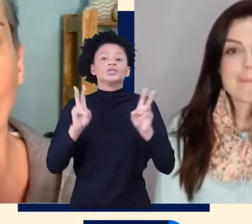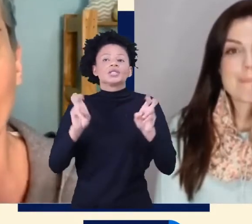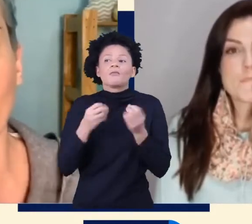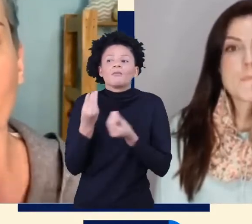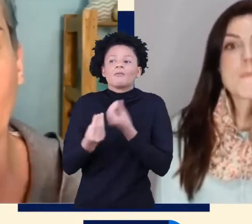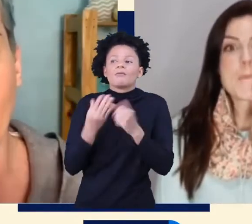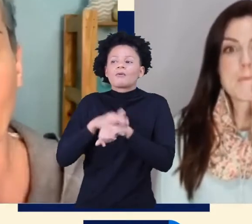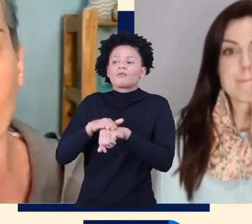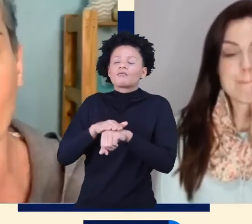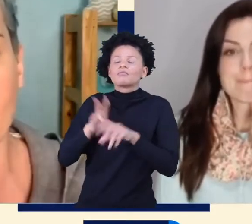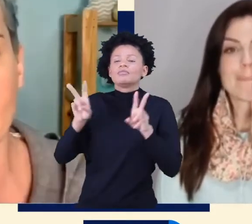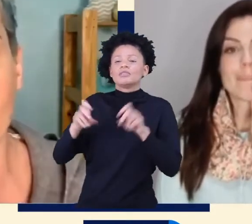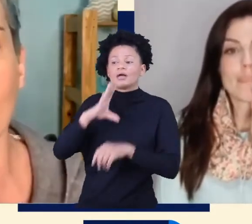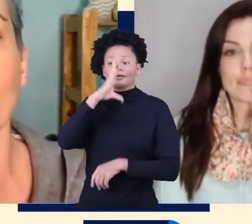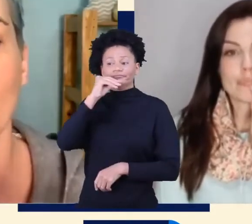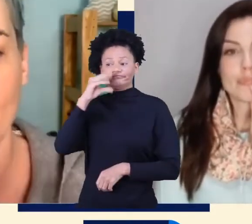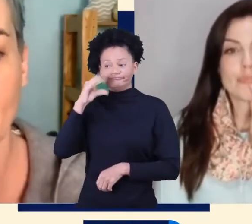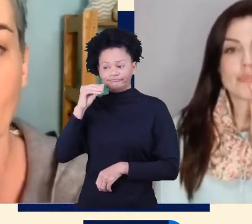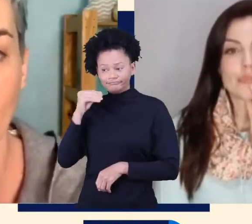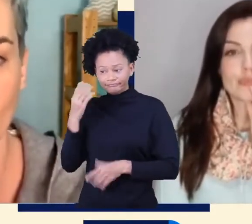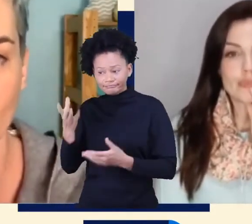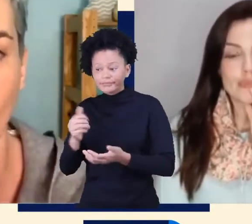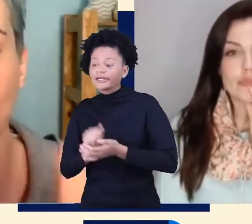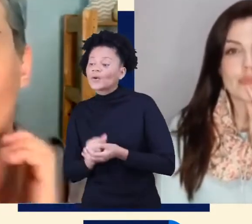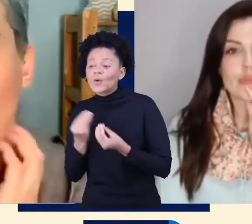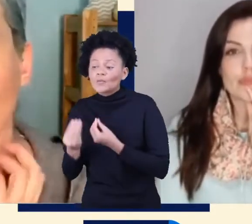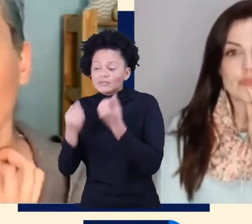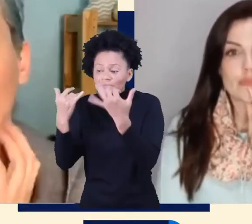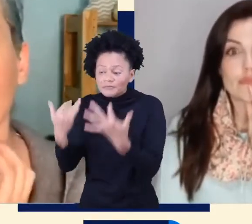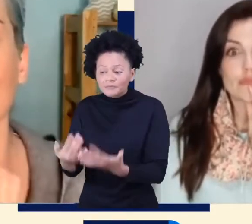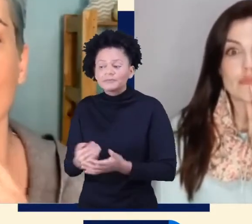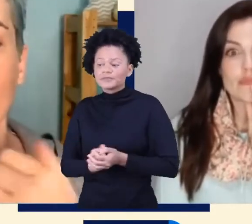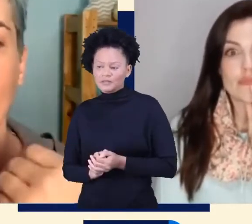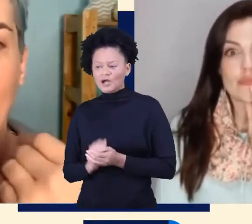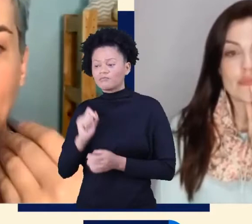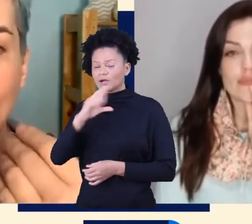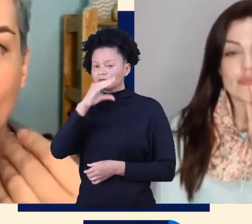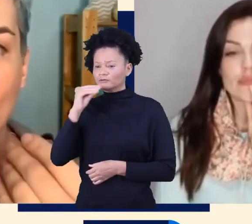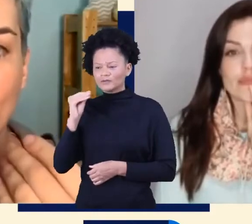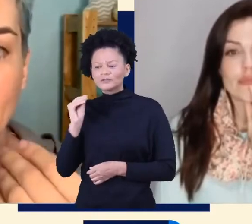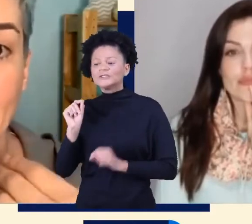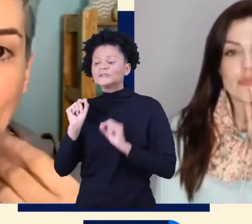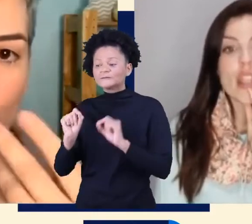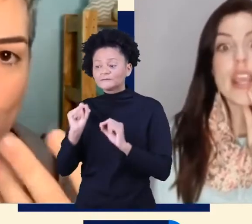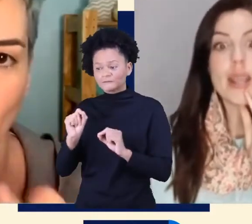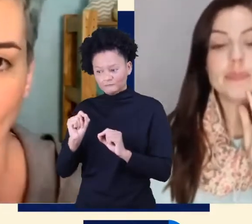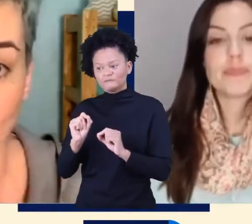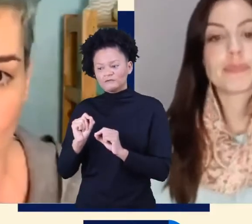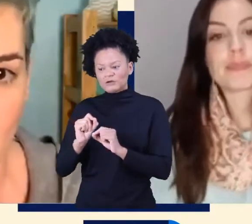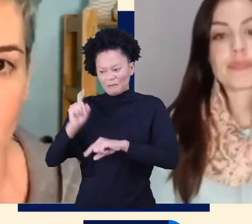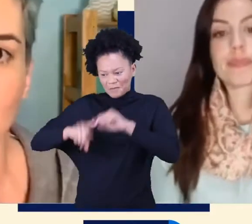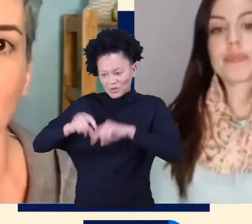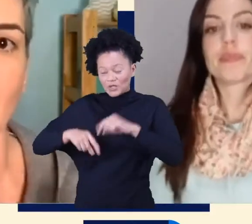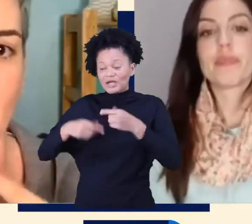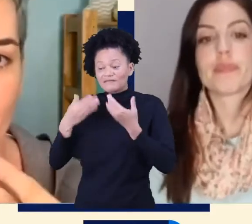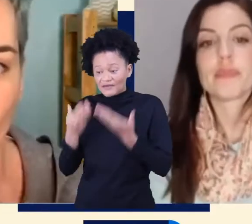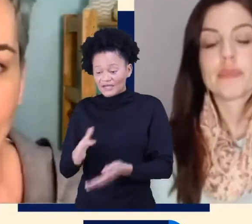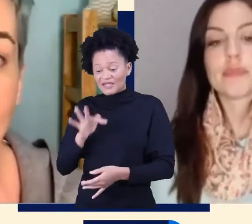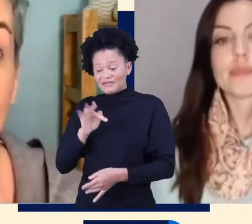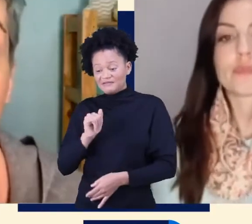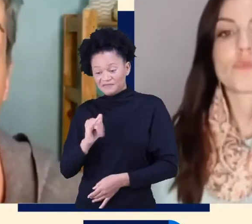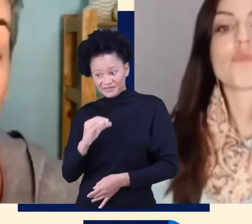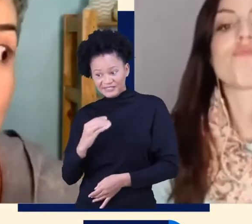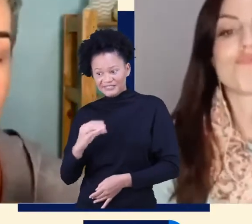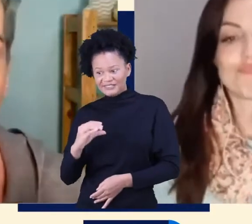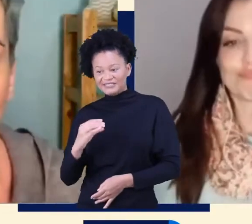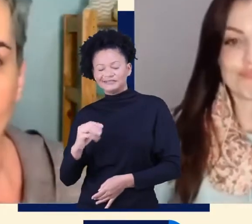a pornografia é ficção. Porque é bem isso que a Carol já comentou antes. E é muito machista, tem a violência.